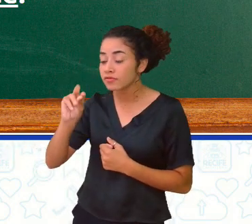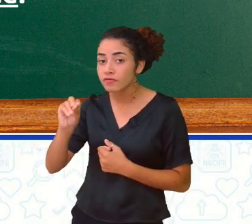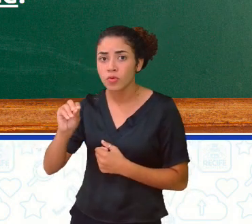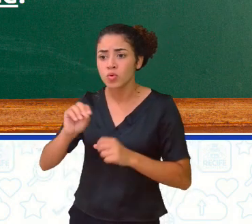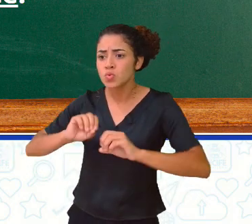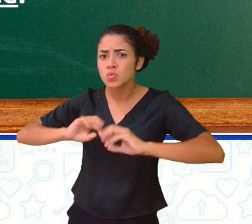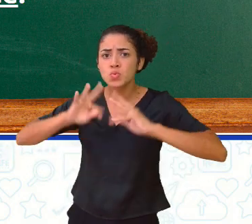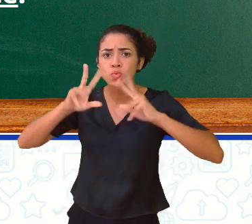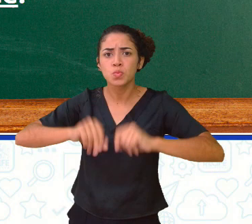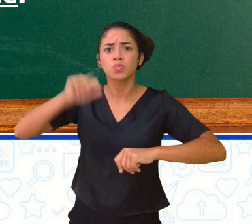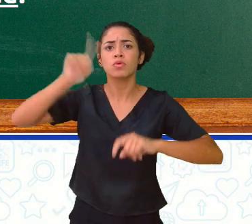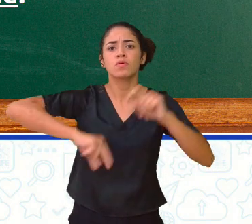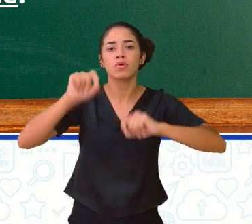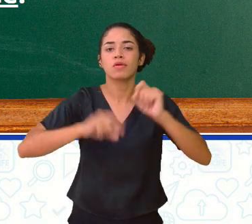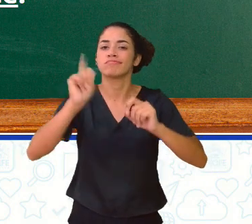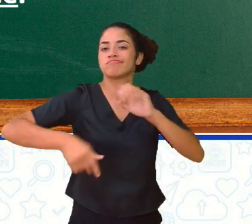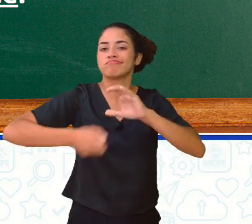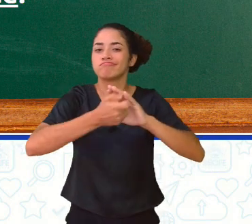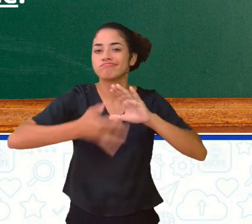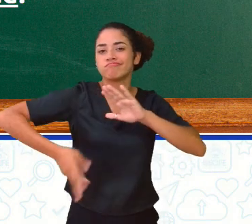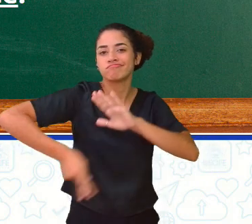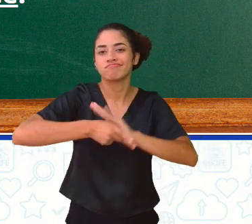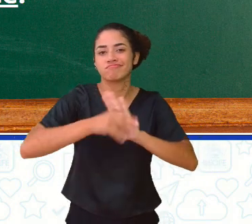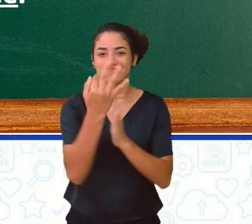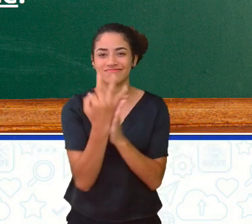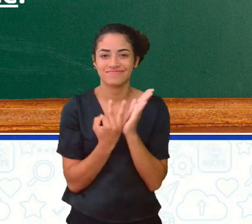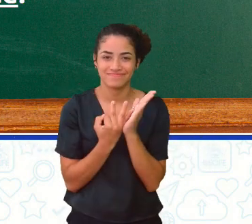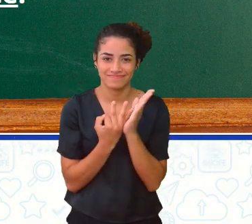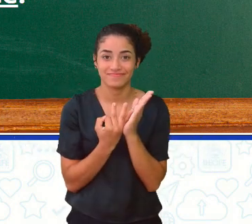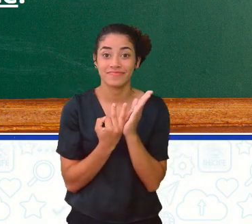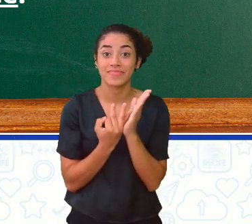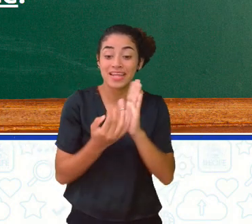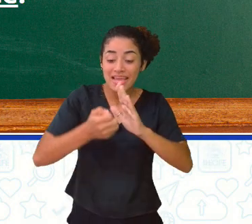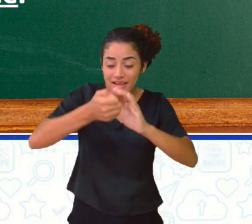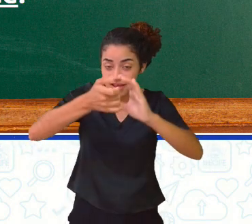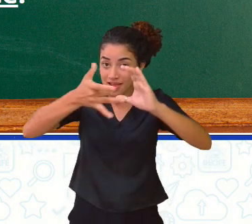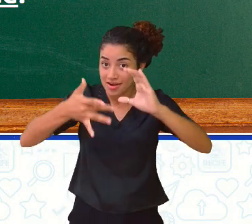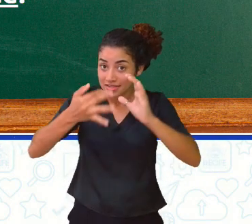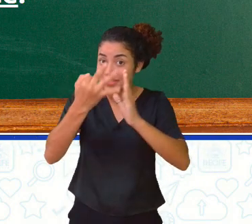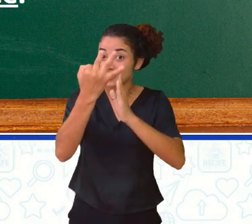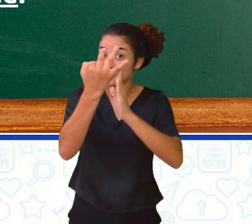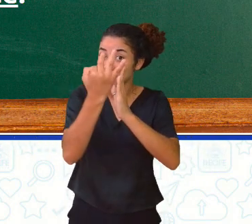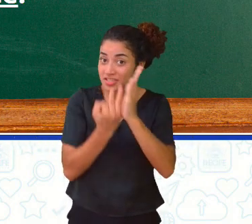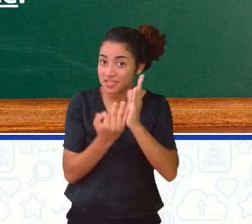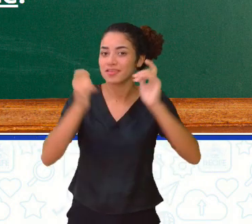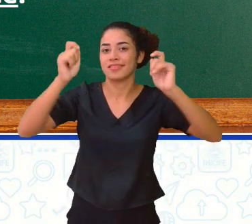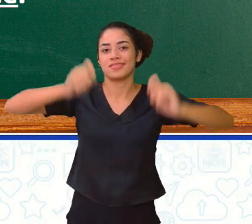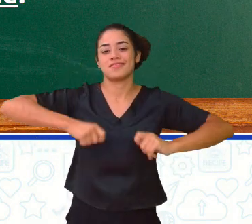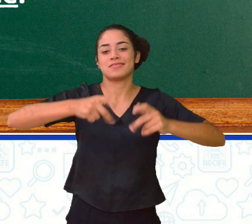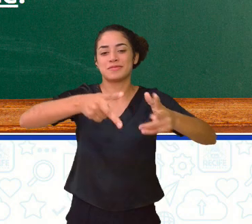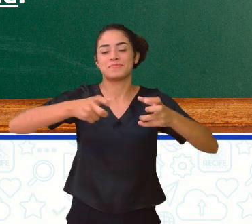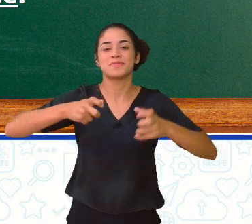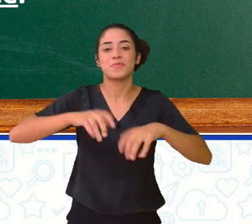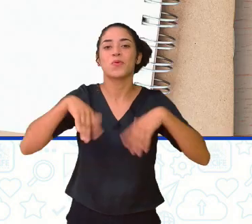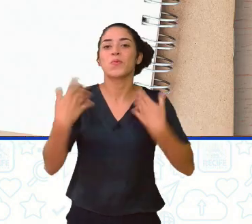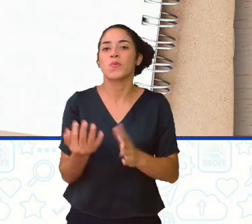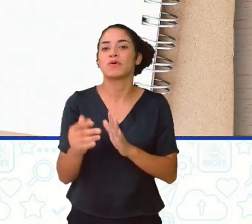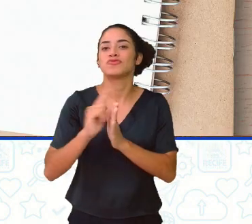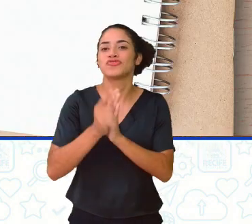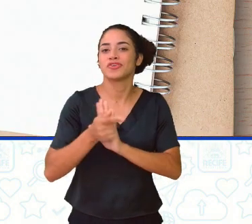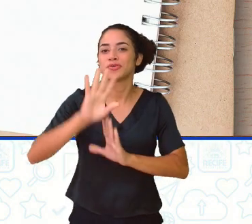que é que são? São características do texto. E as características do texto determinam a qual gênero lhe